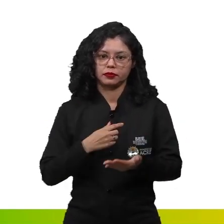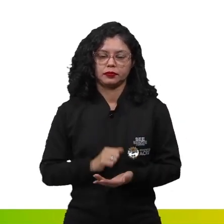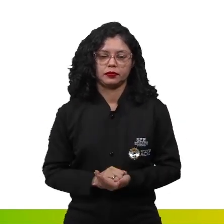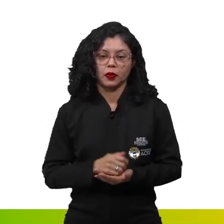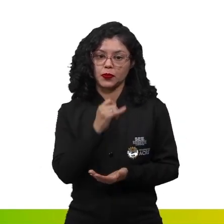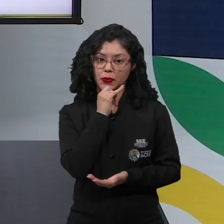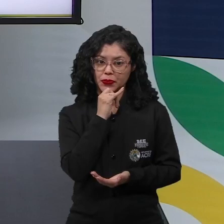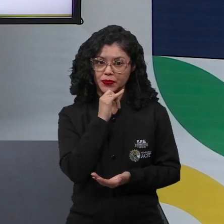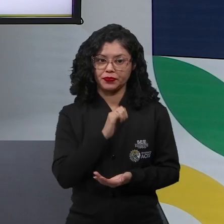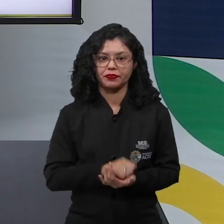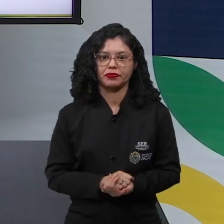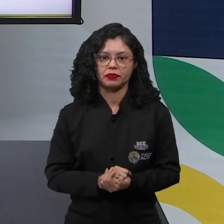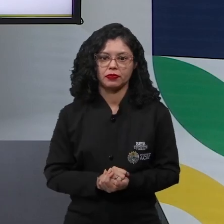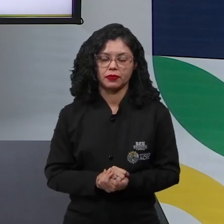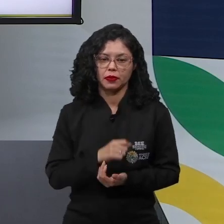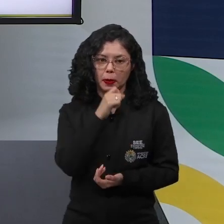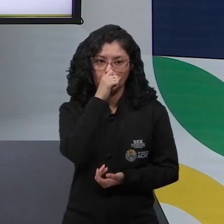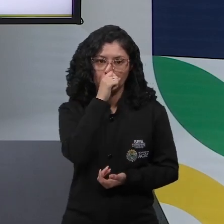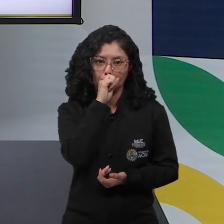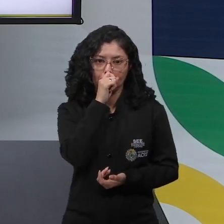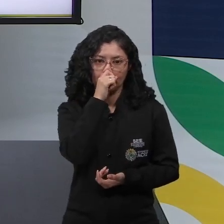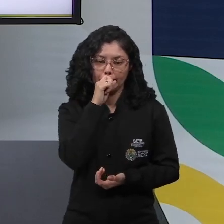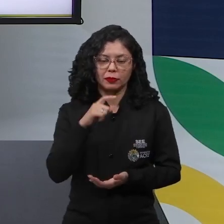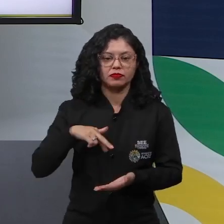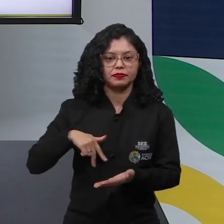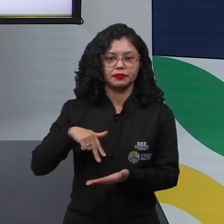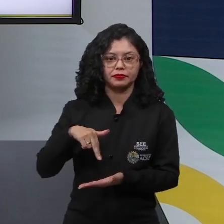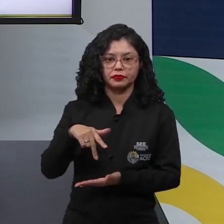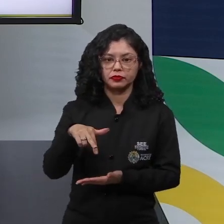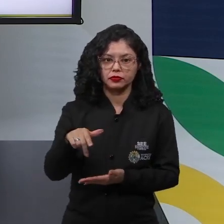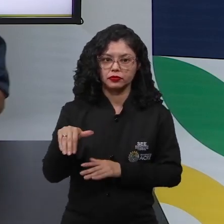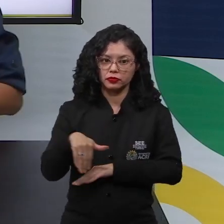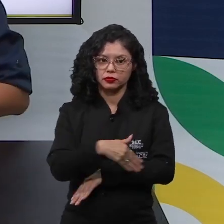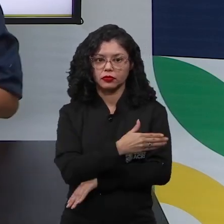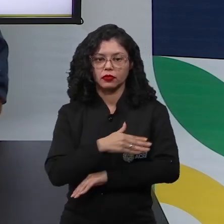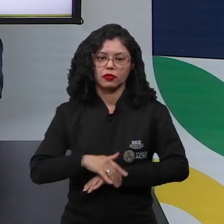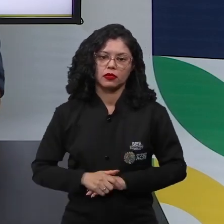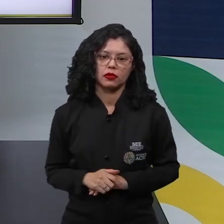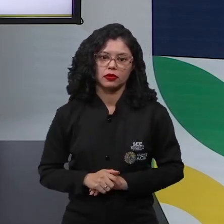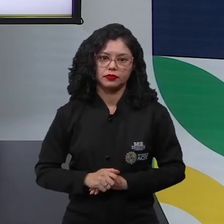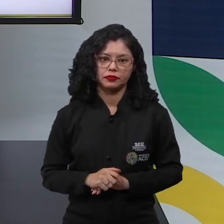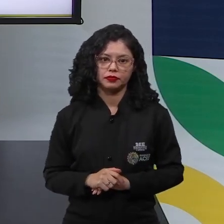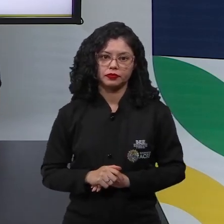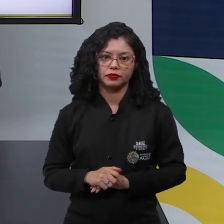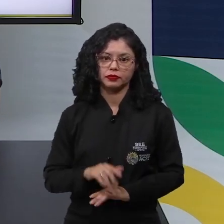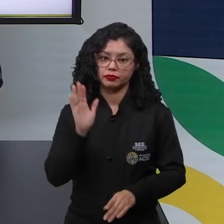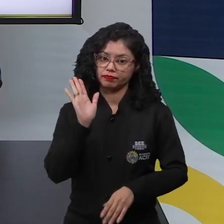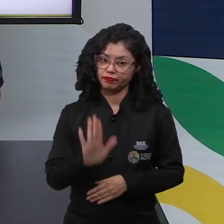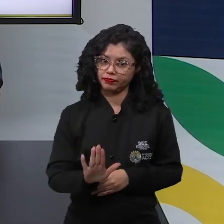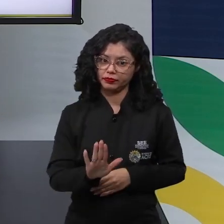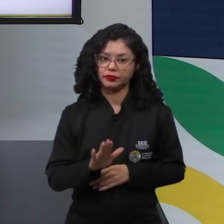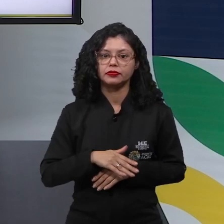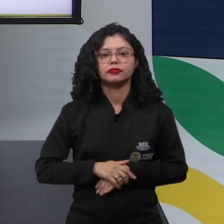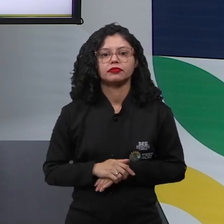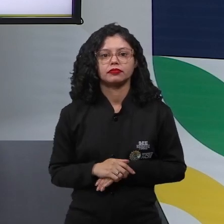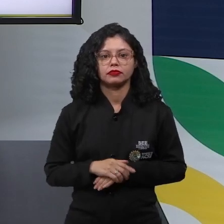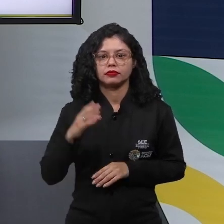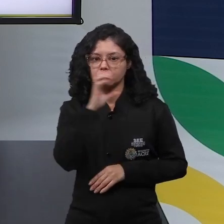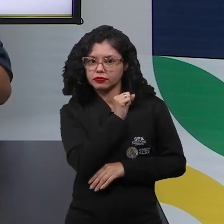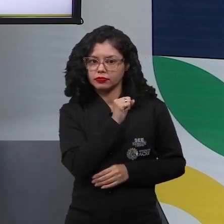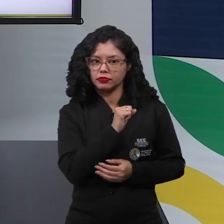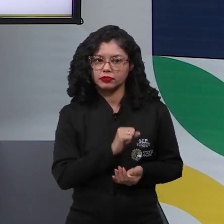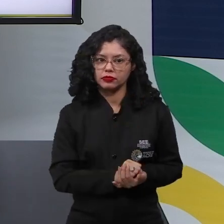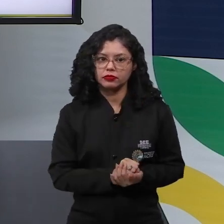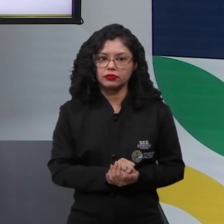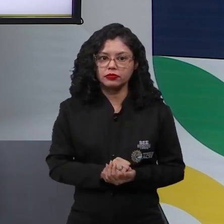Por exemplo, você está andando no meio da rua. O carro buzina. você rapidamente,